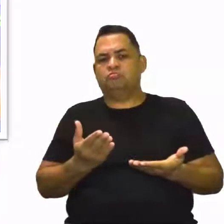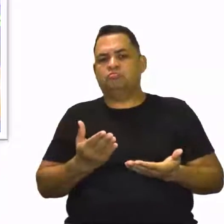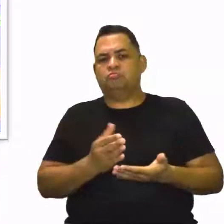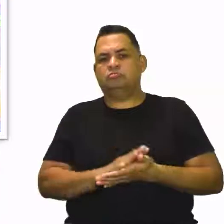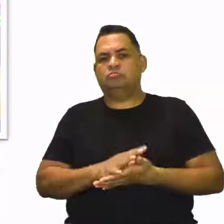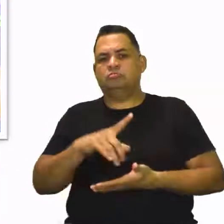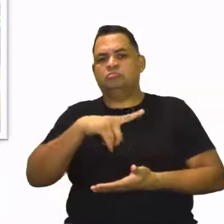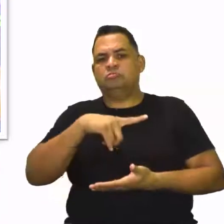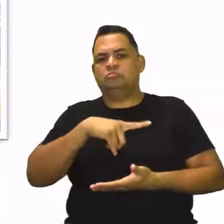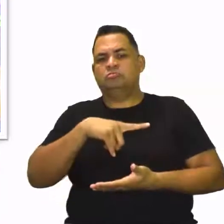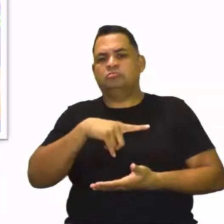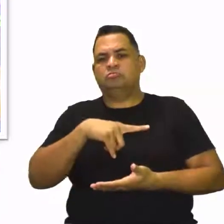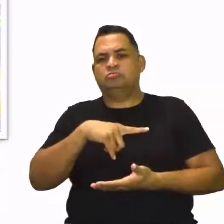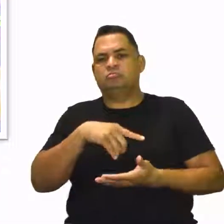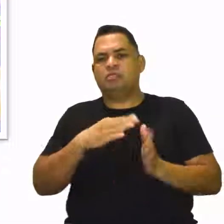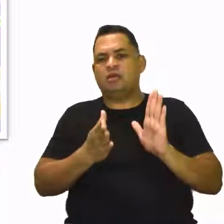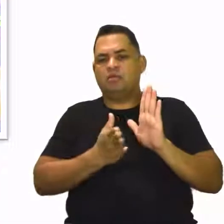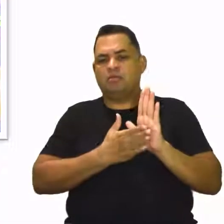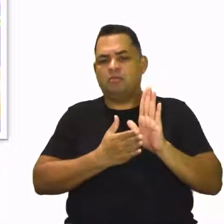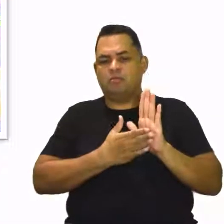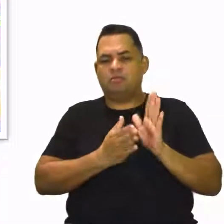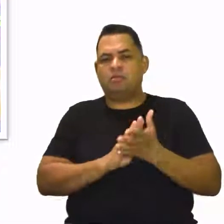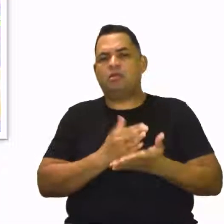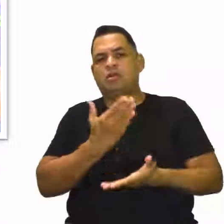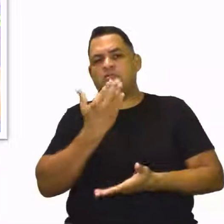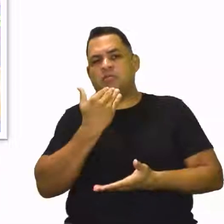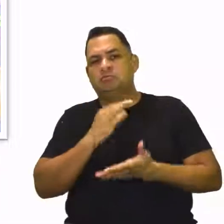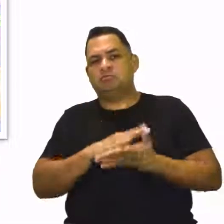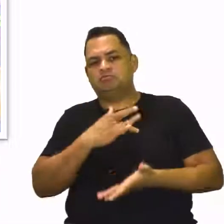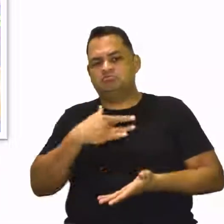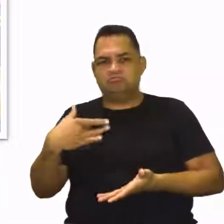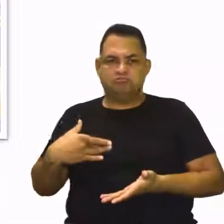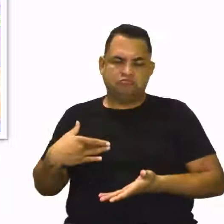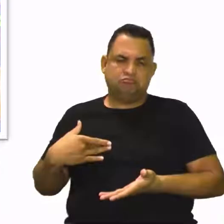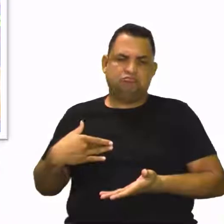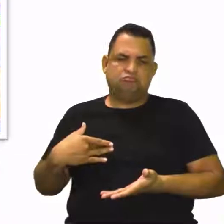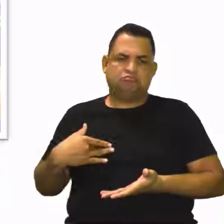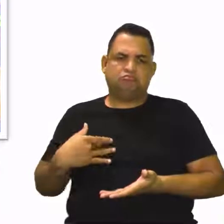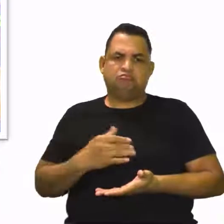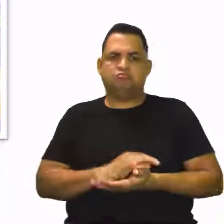Se tem, né, essa proposta de uma dieta saudável,